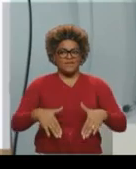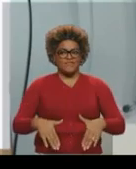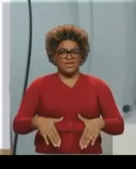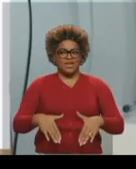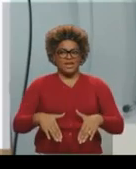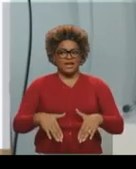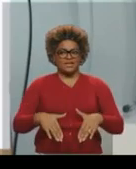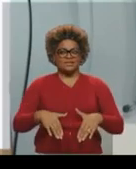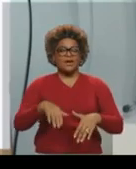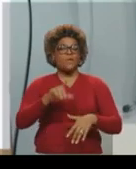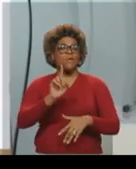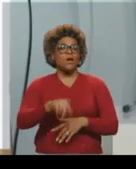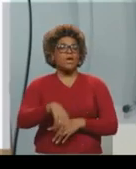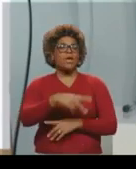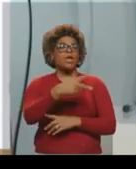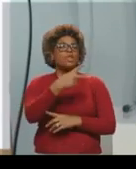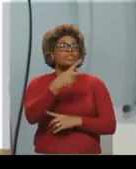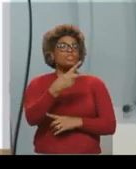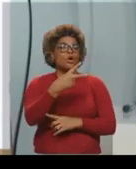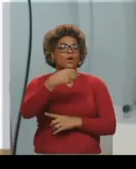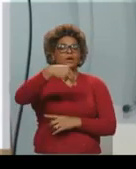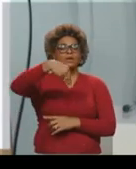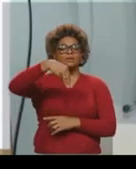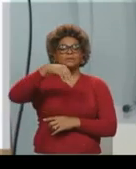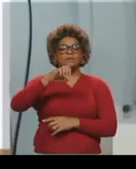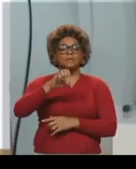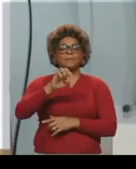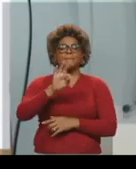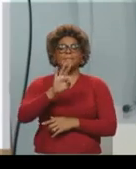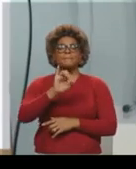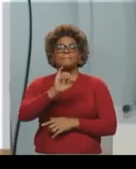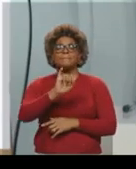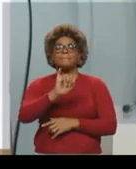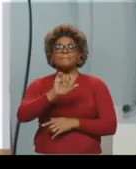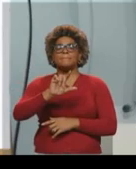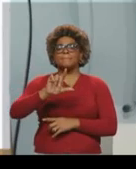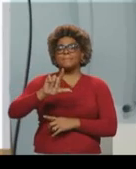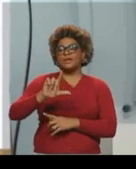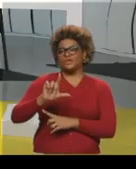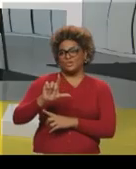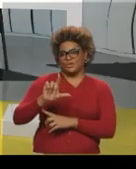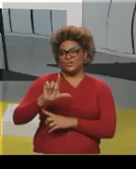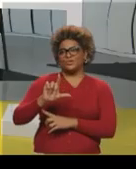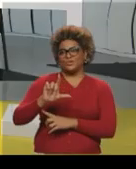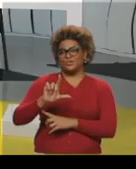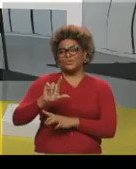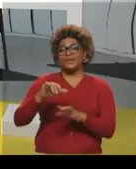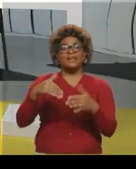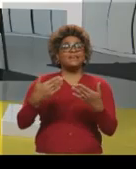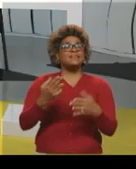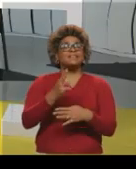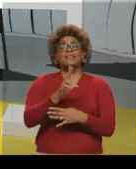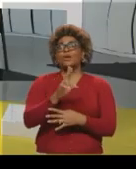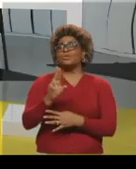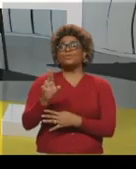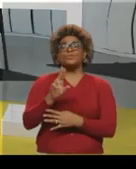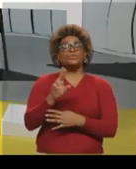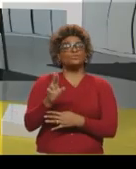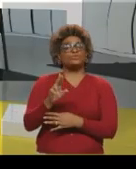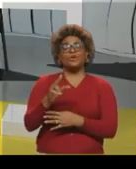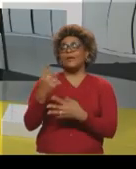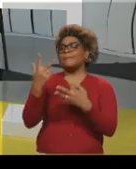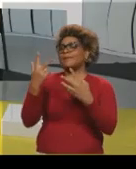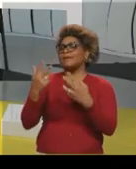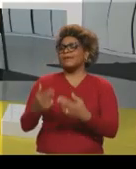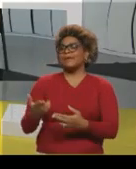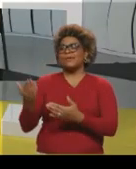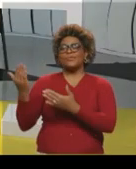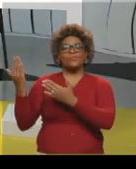seria 2-metil. Então, o nome dele seria isso aqui,